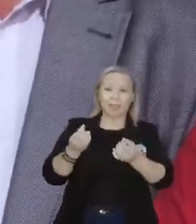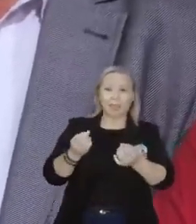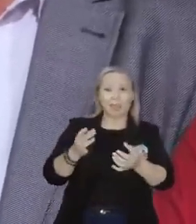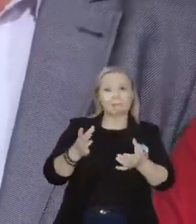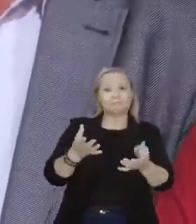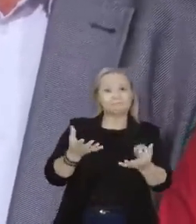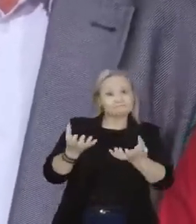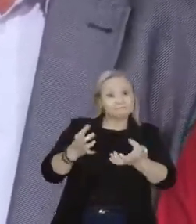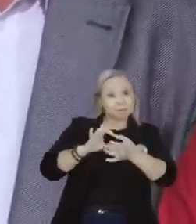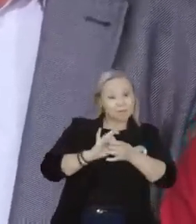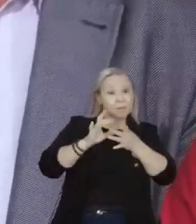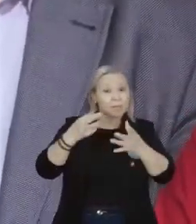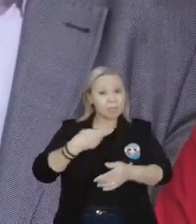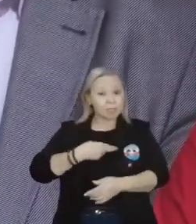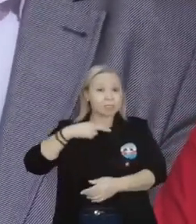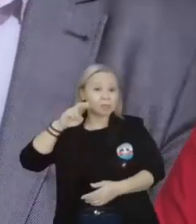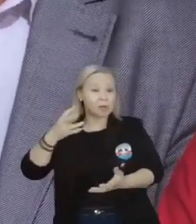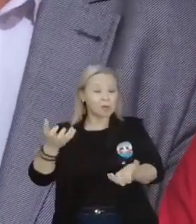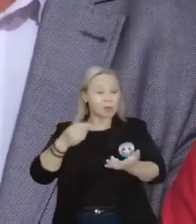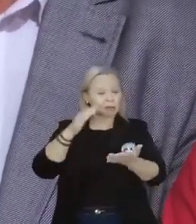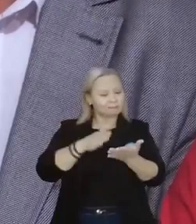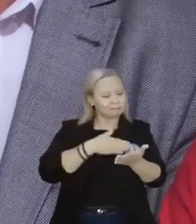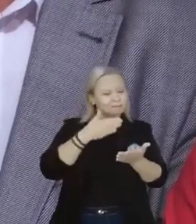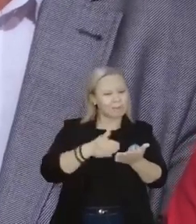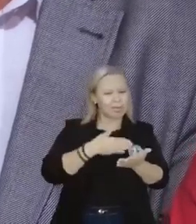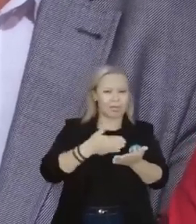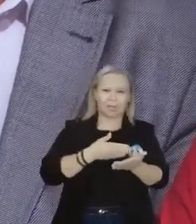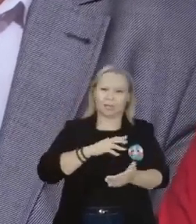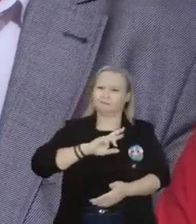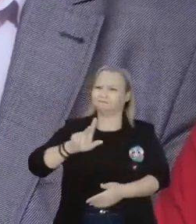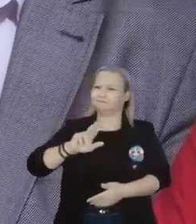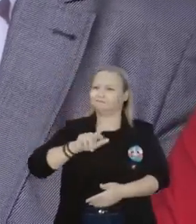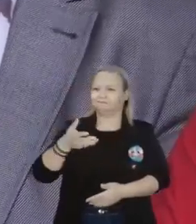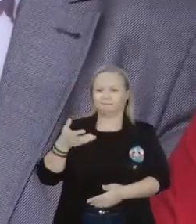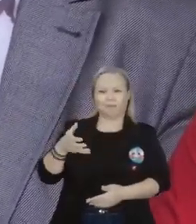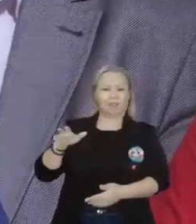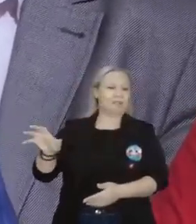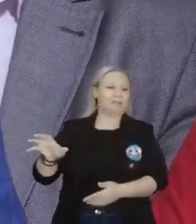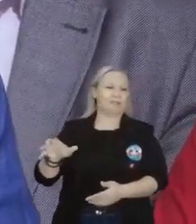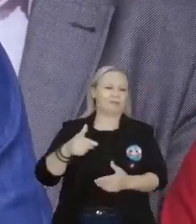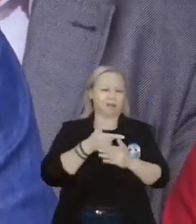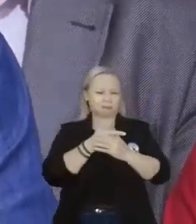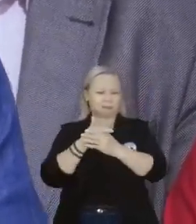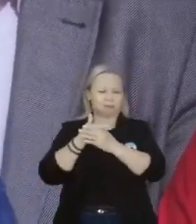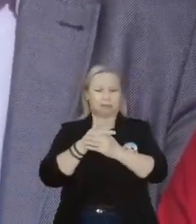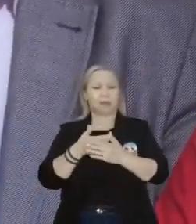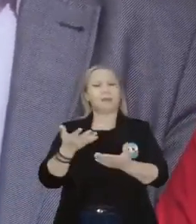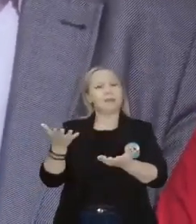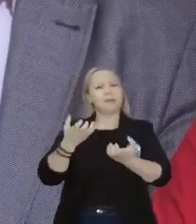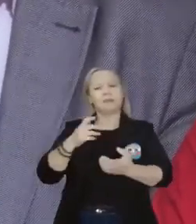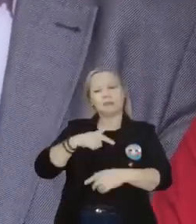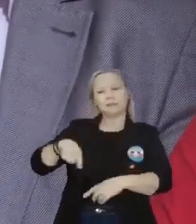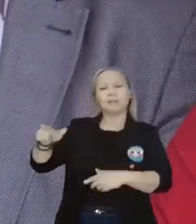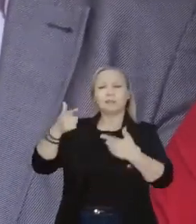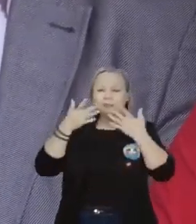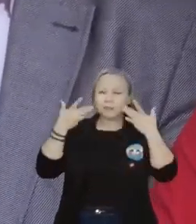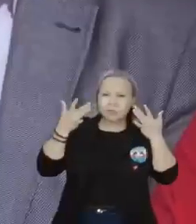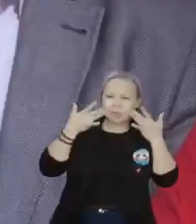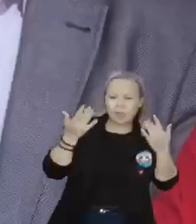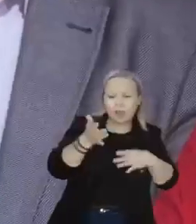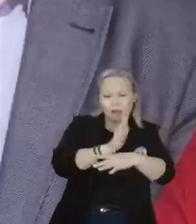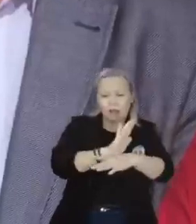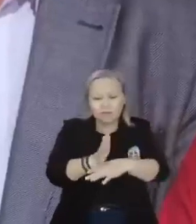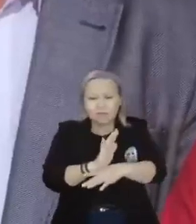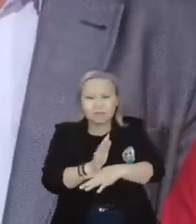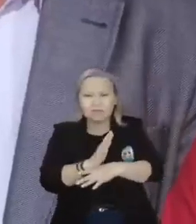quer livros em vez de armas, quer ir ao teatro, ver cinema, ter acesso a todos os bens culturais, porque a